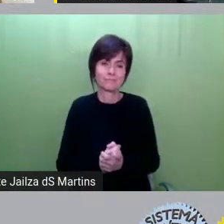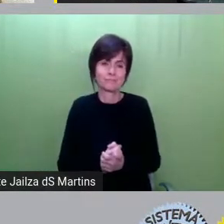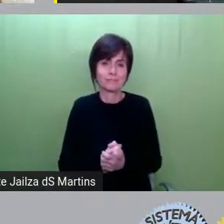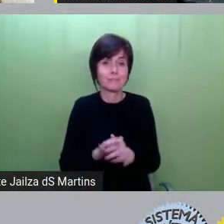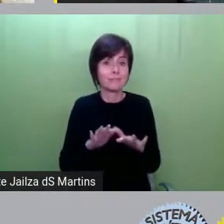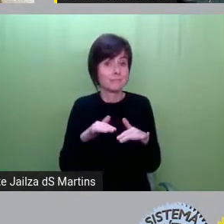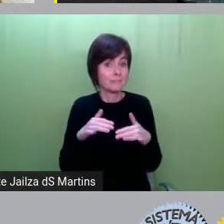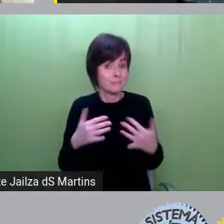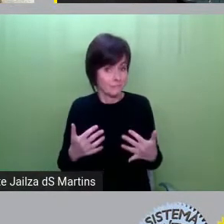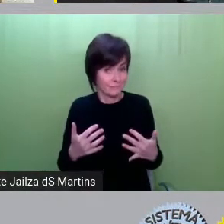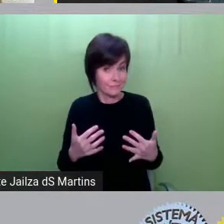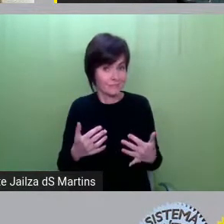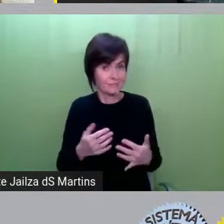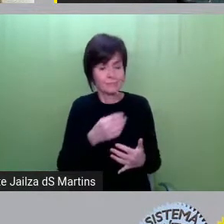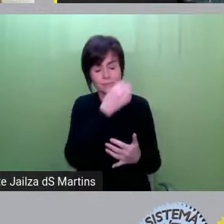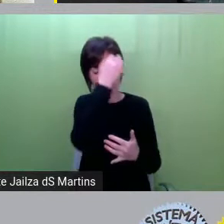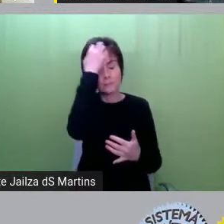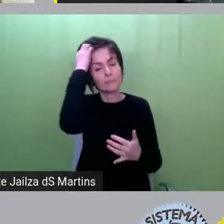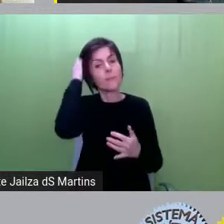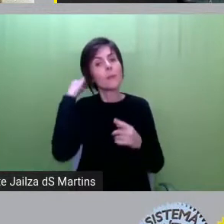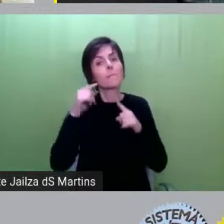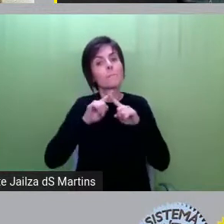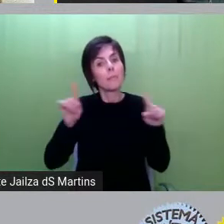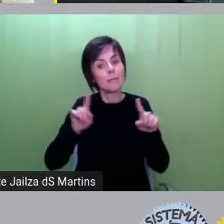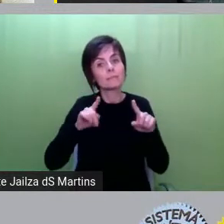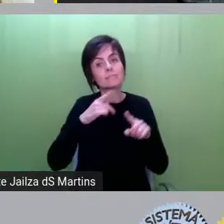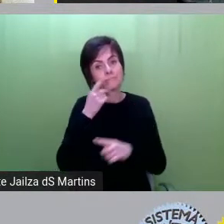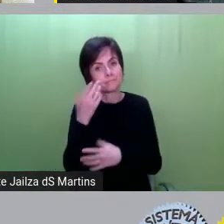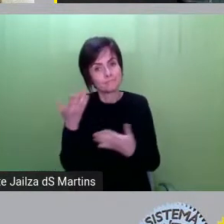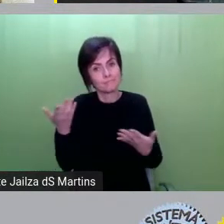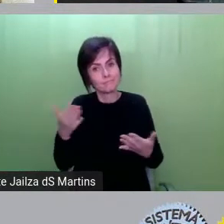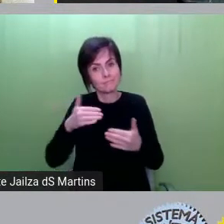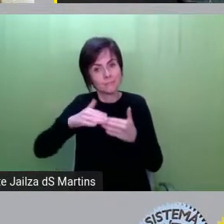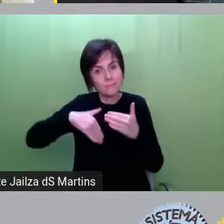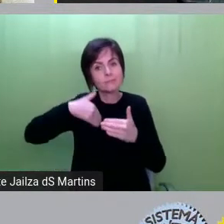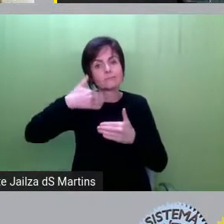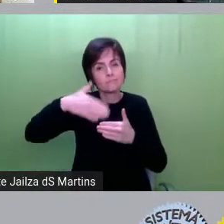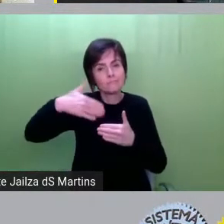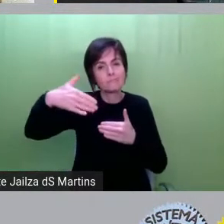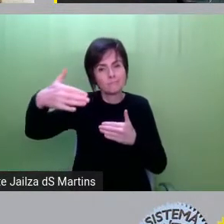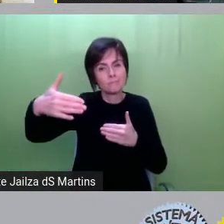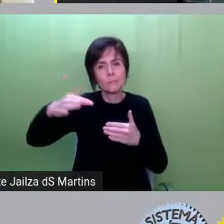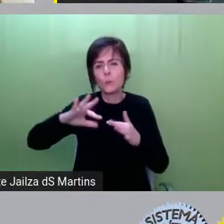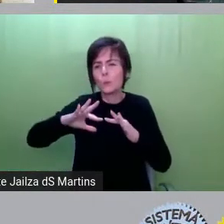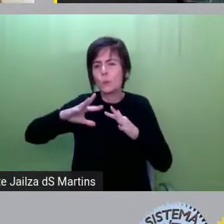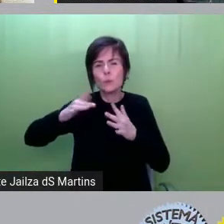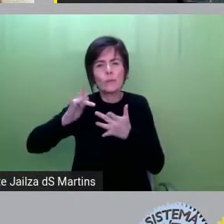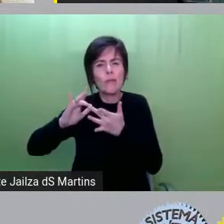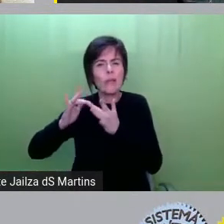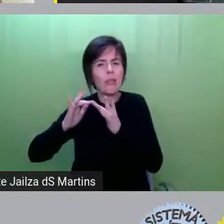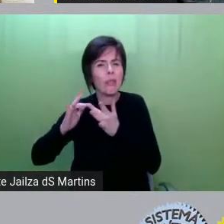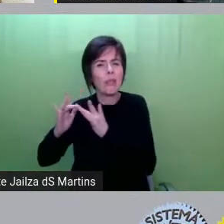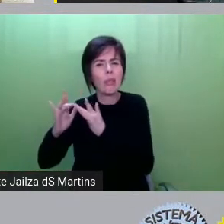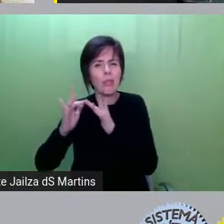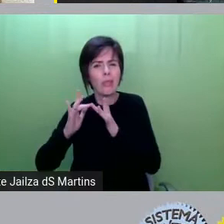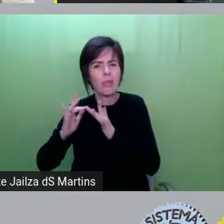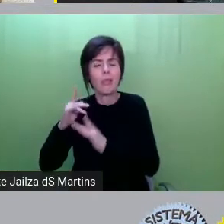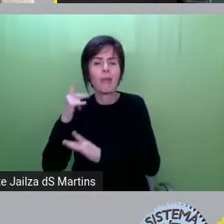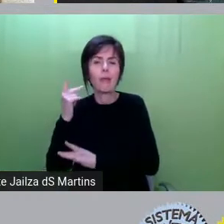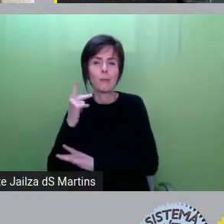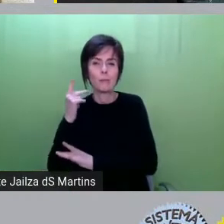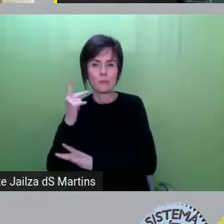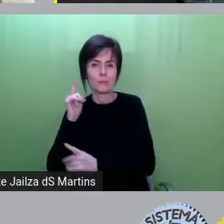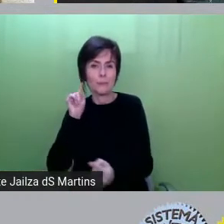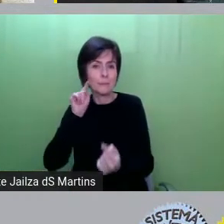Bom, mas vamos avançar, né? Mas isso tudo está articulado, vejam, a política de metas